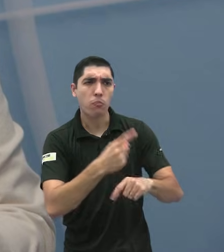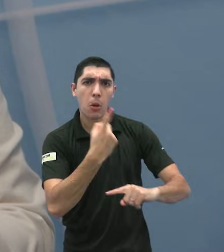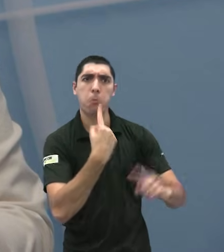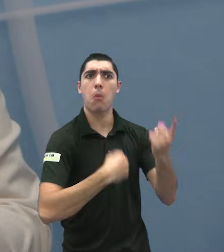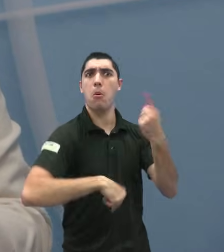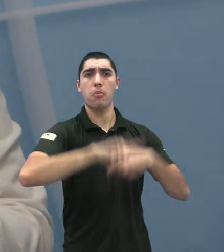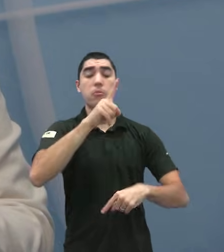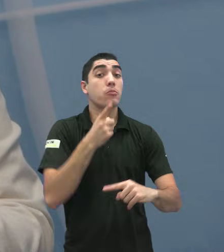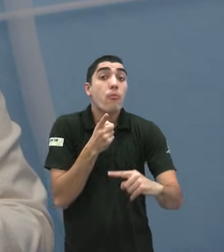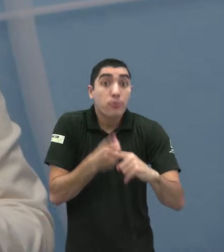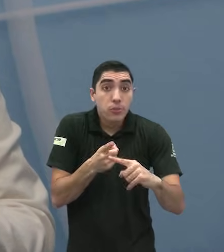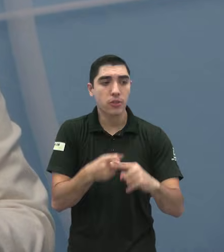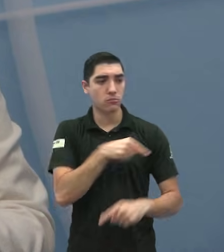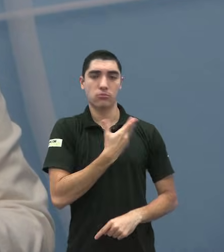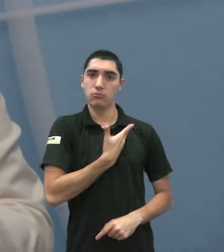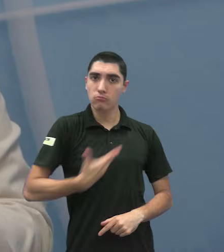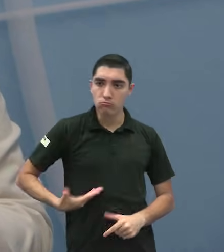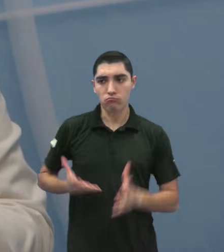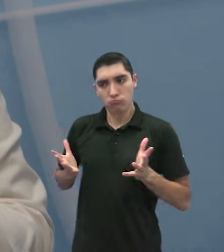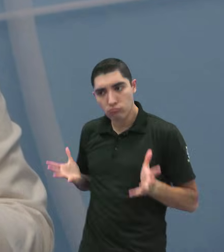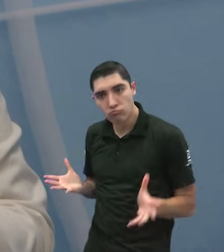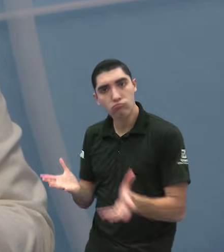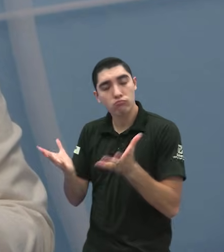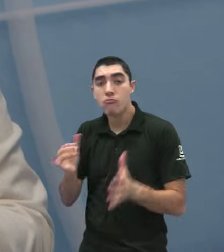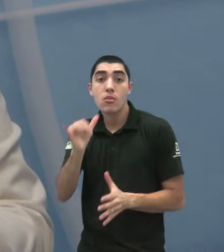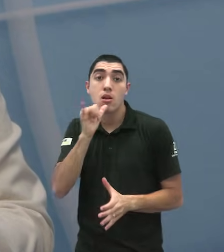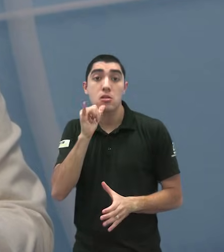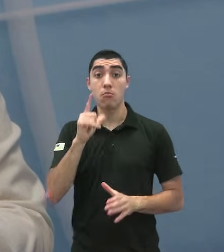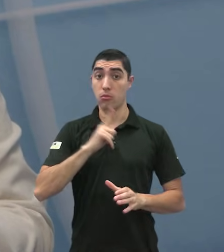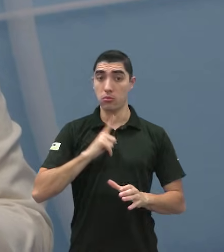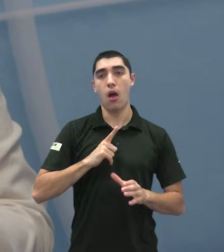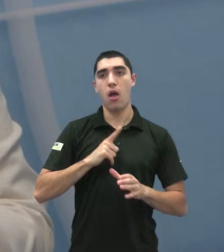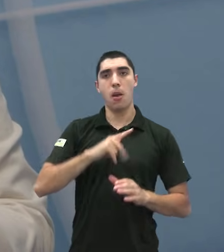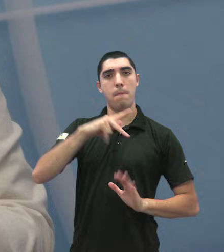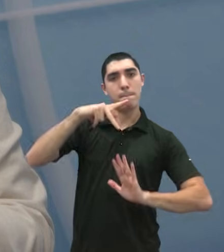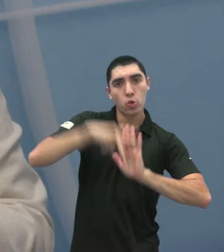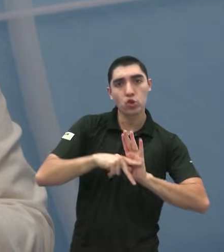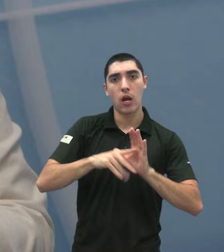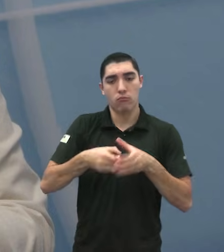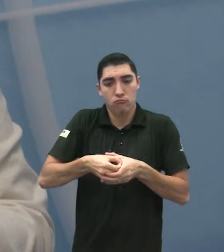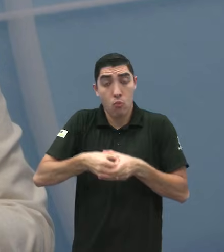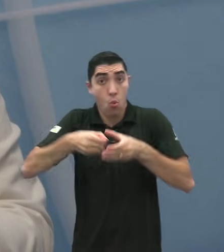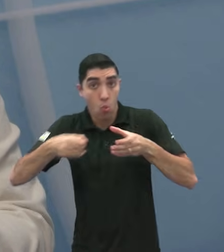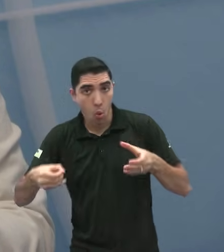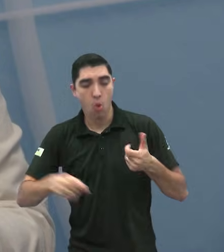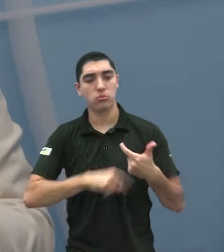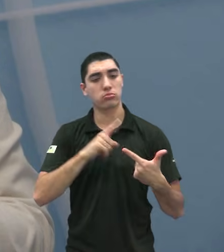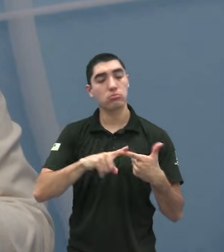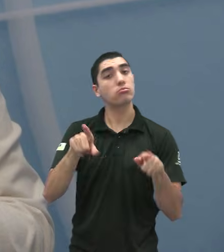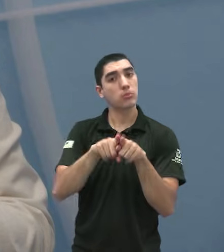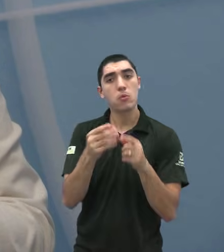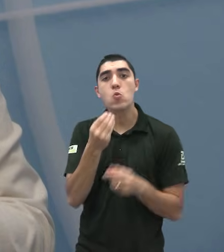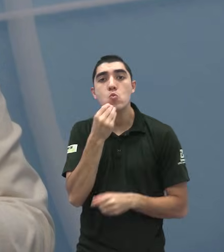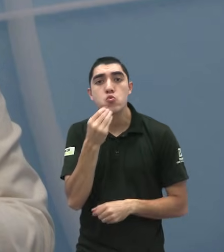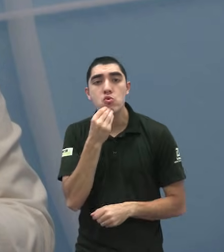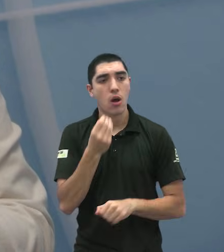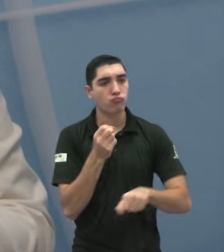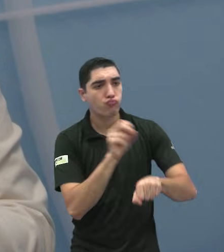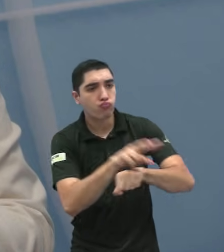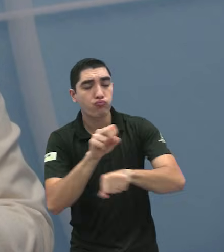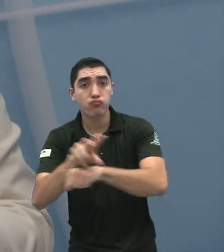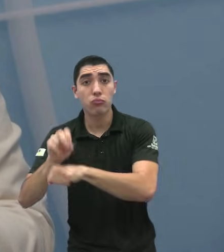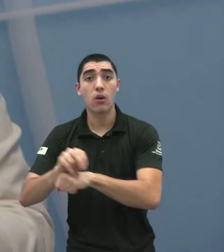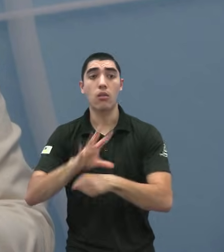Impulsionado por políticas públicas como o sistema de cotas e a ampliação do acesso às